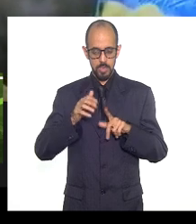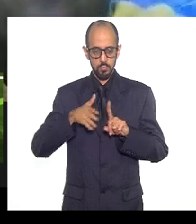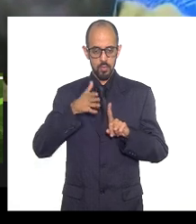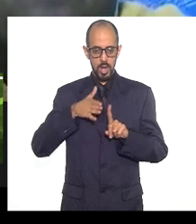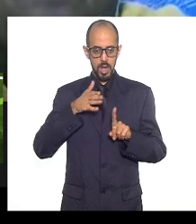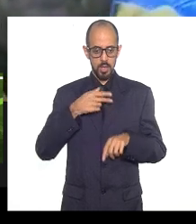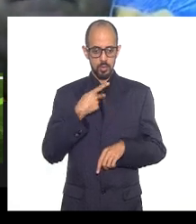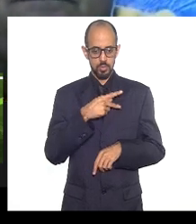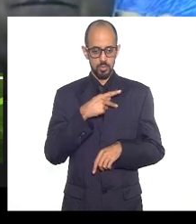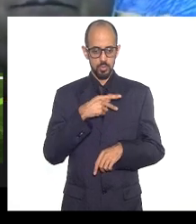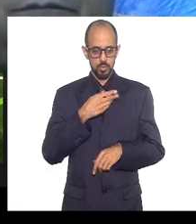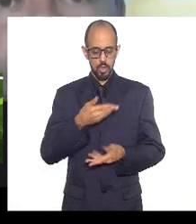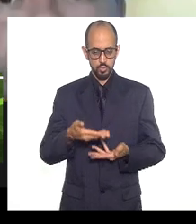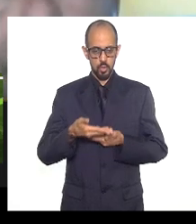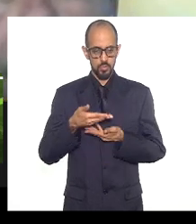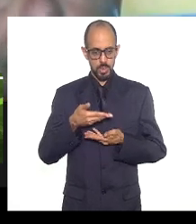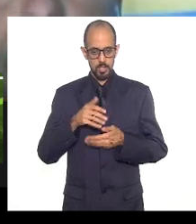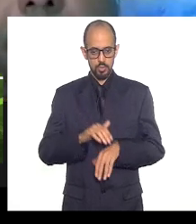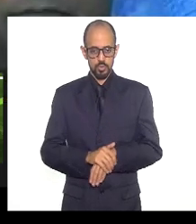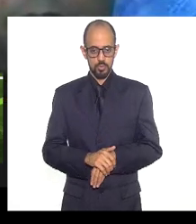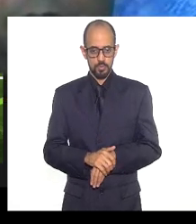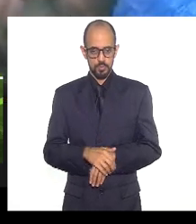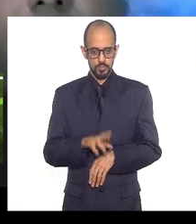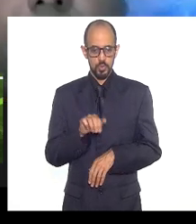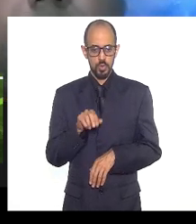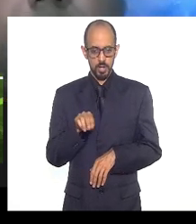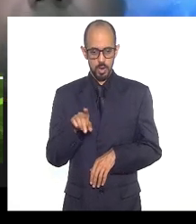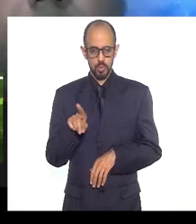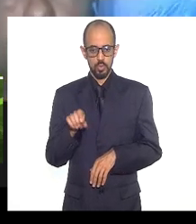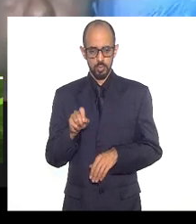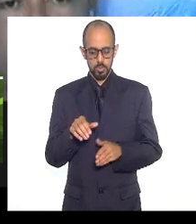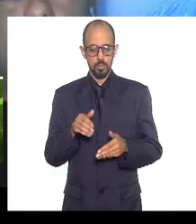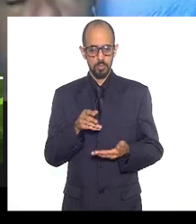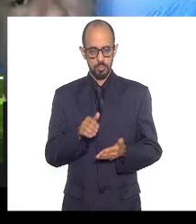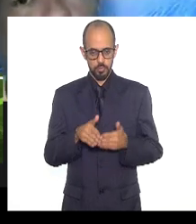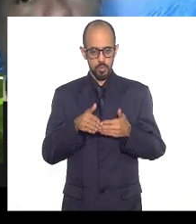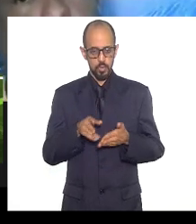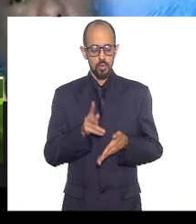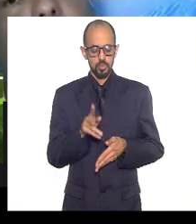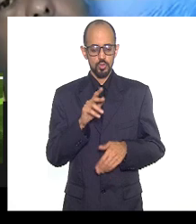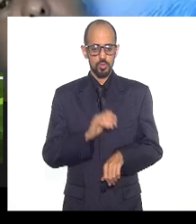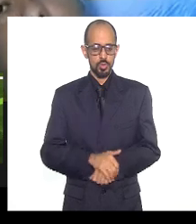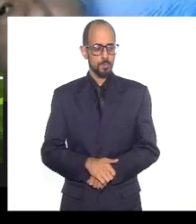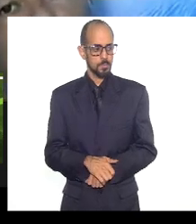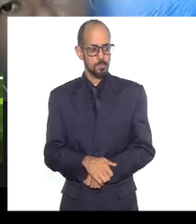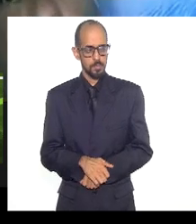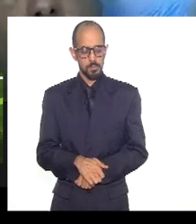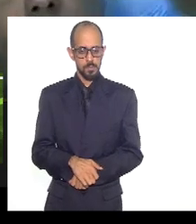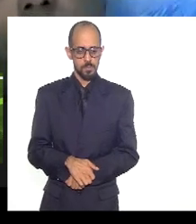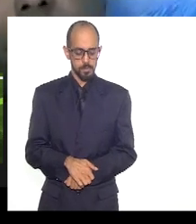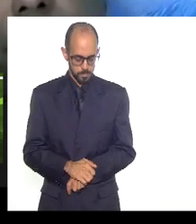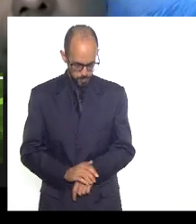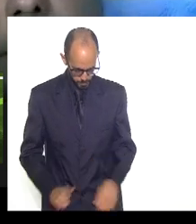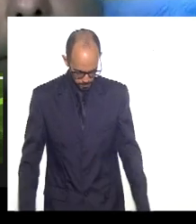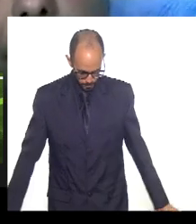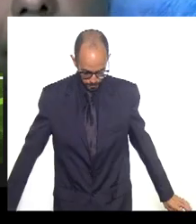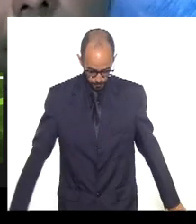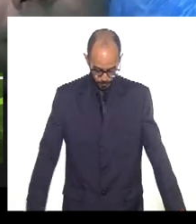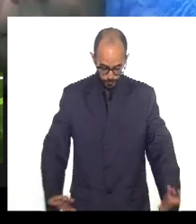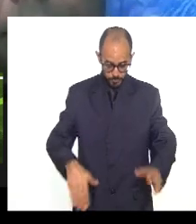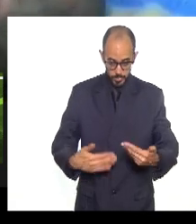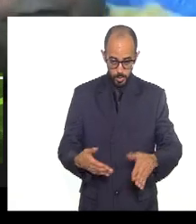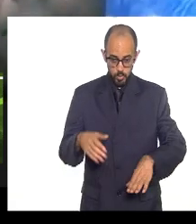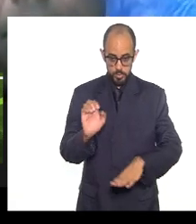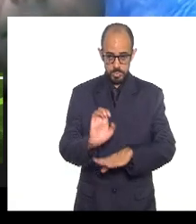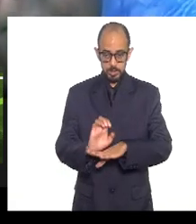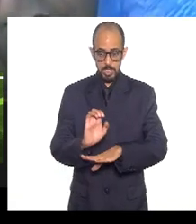na fala dos nossos convidados. Senhor Ronaldo, por favor, prossiga com a sua fala. Ok, obrigado. Pois é, o estado do Rio de Janeiro